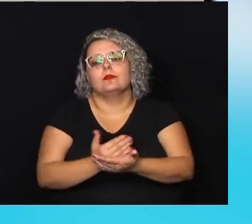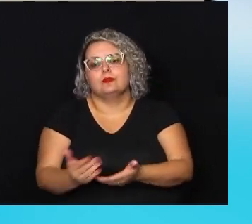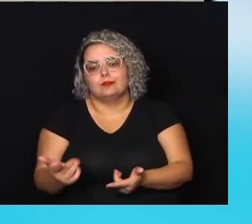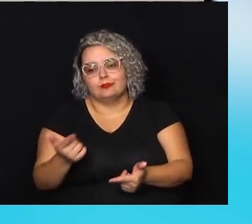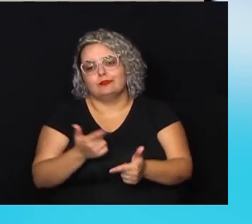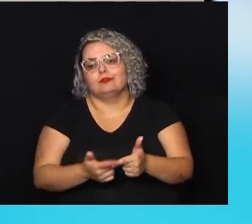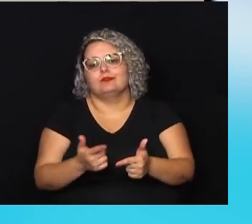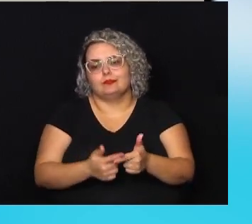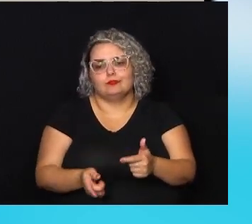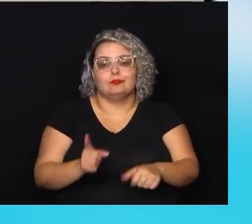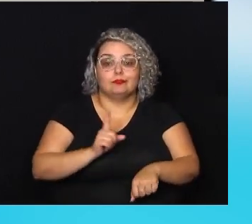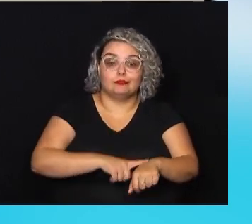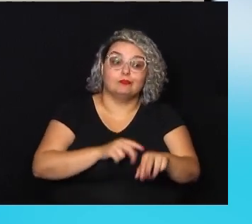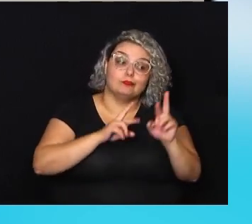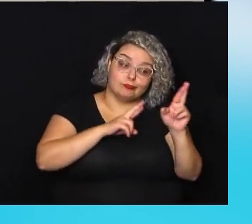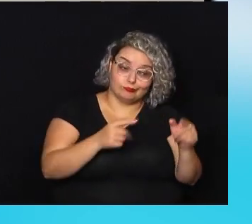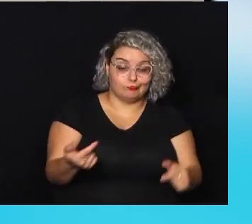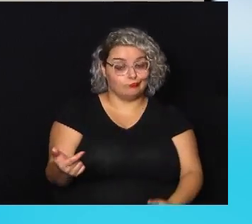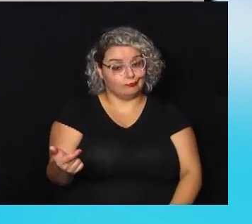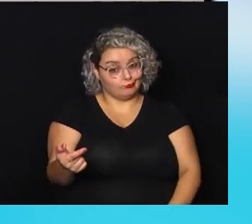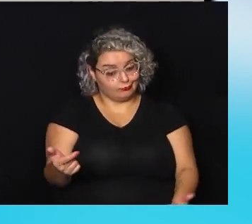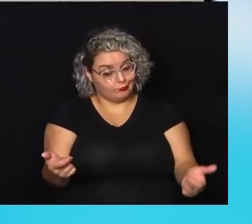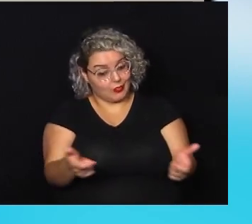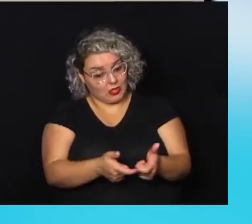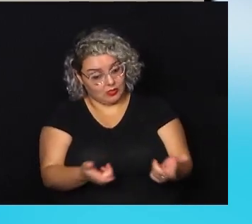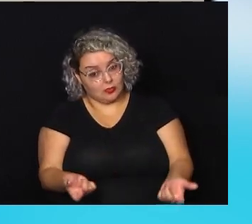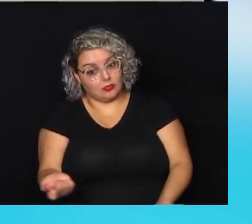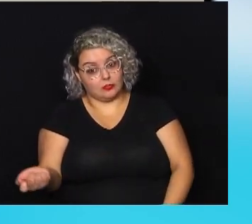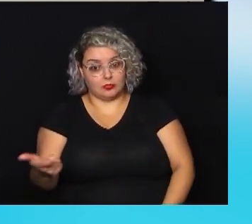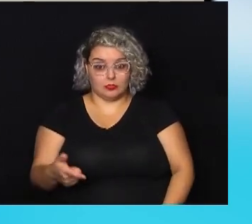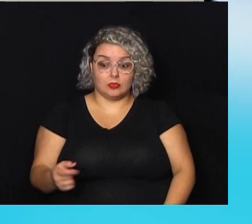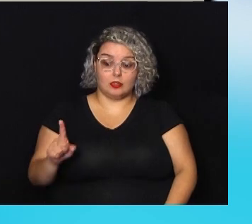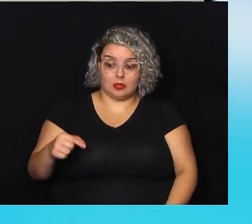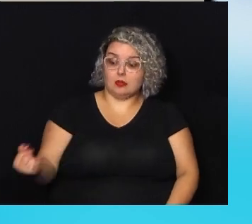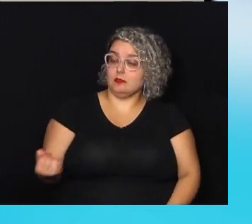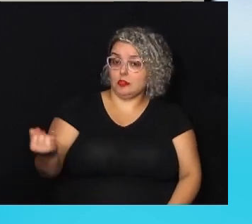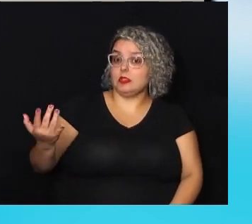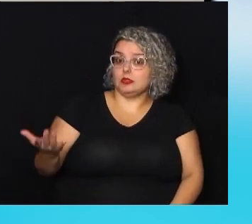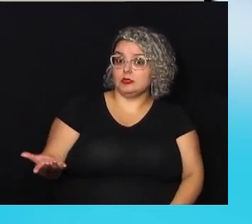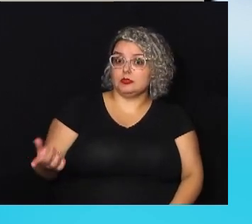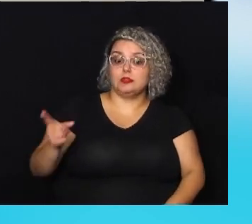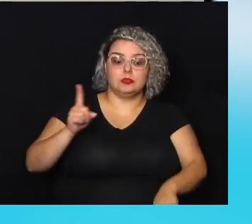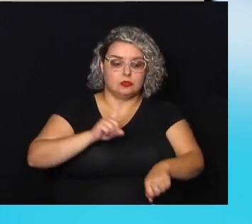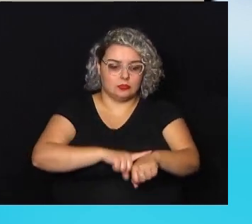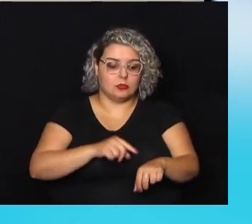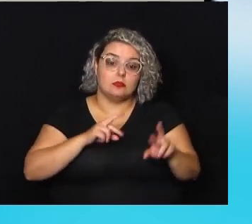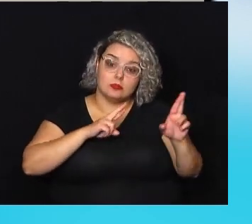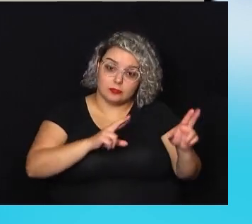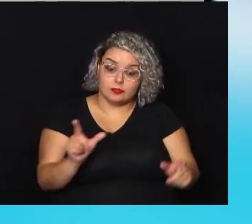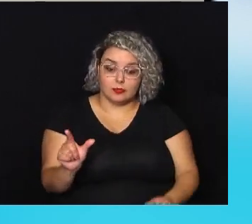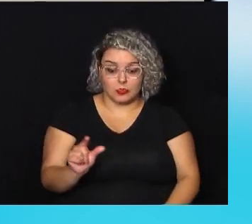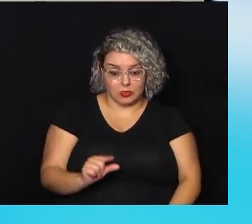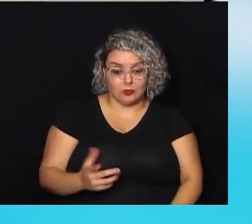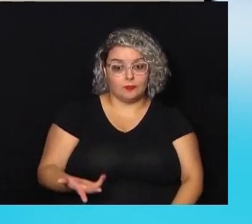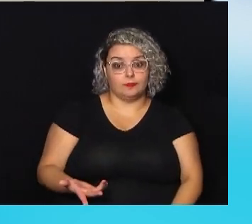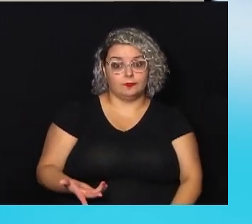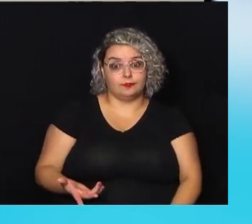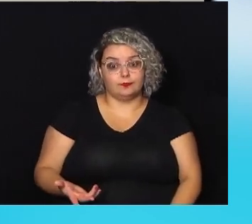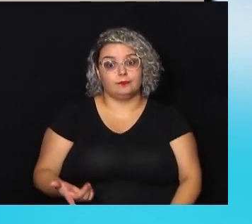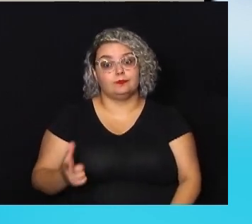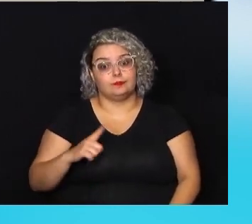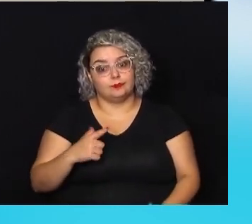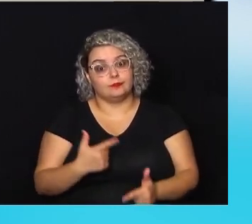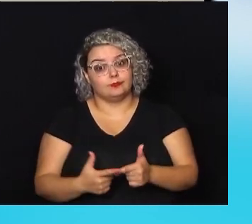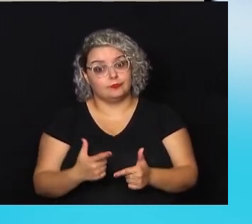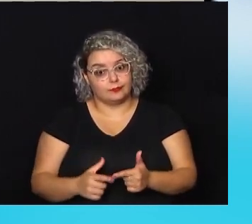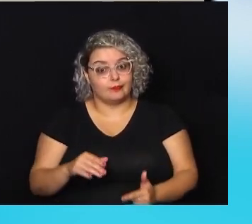que precisam despertar mais cedo, e aí começam a ter um tempo de sono bem menor do que aqueles que é preconizado. E aquele tempo